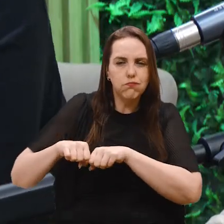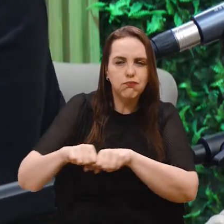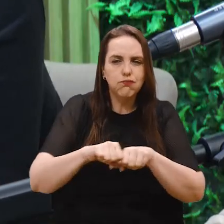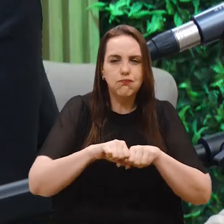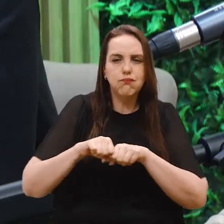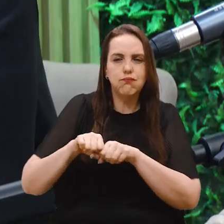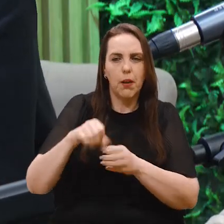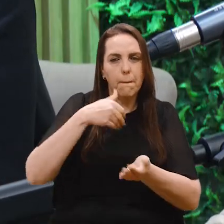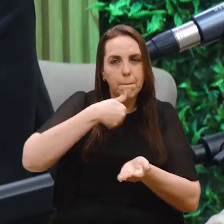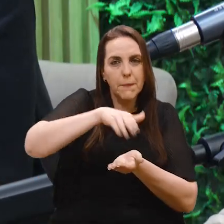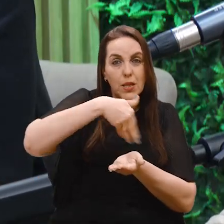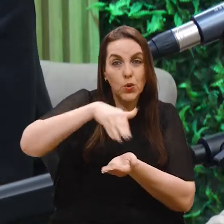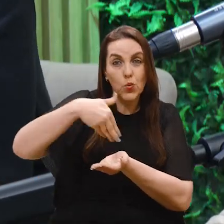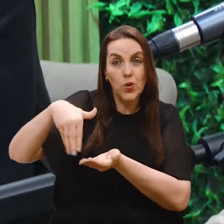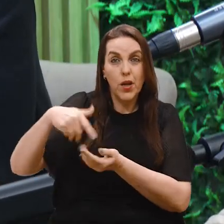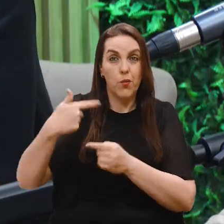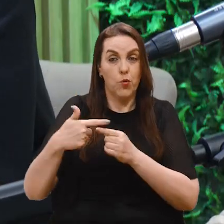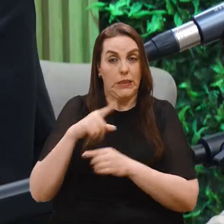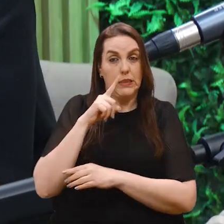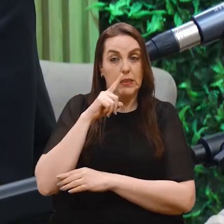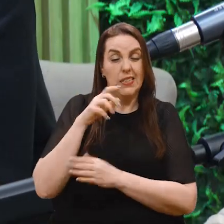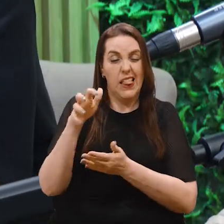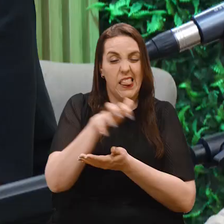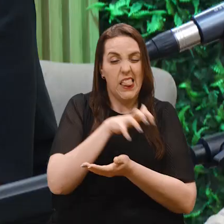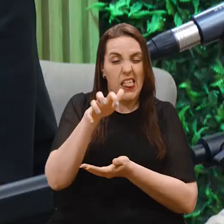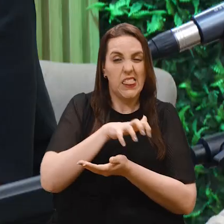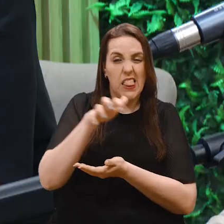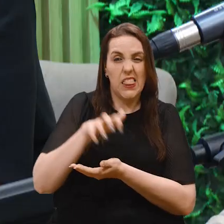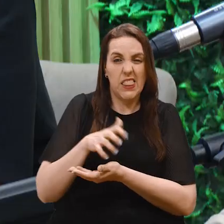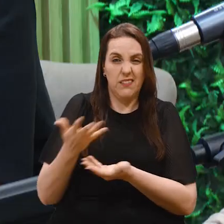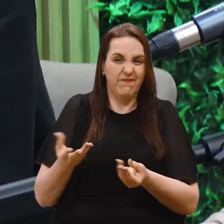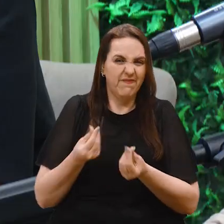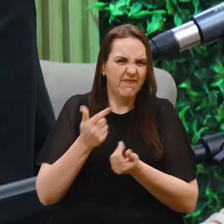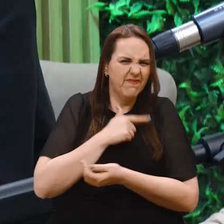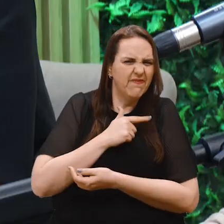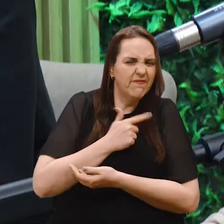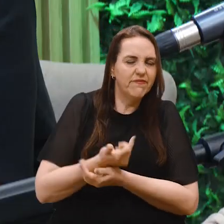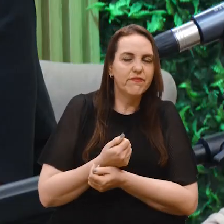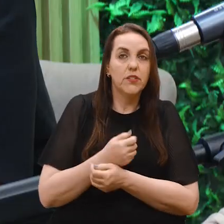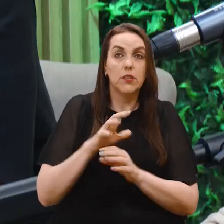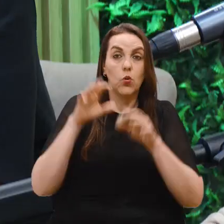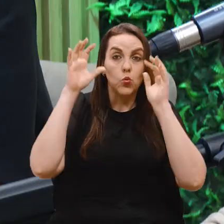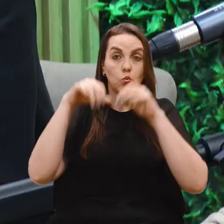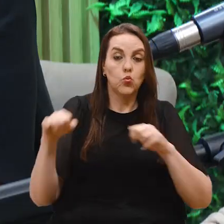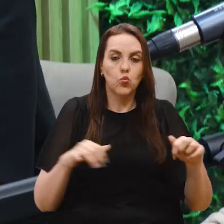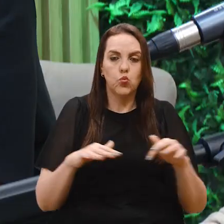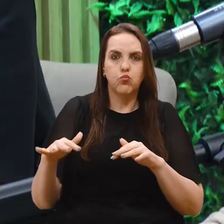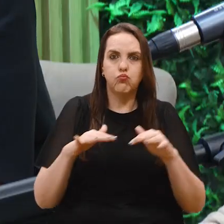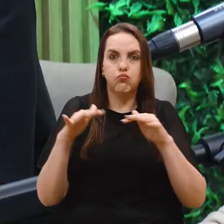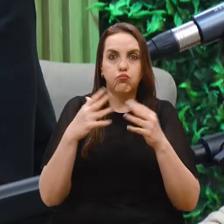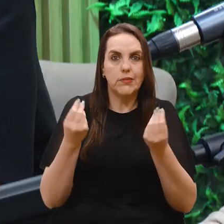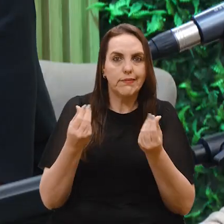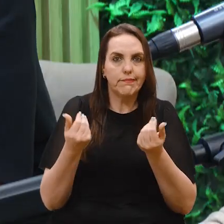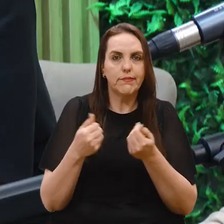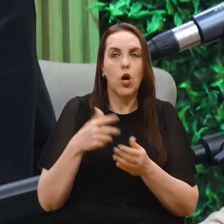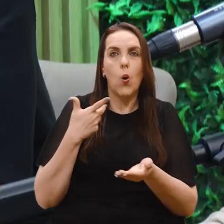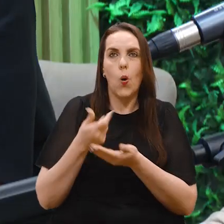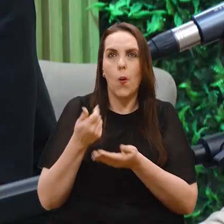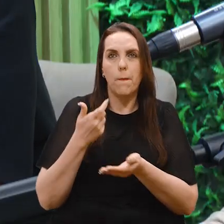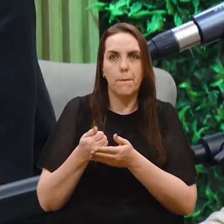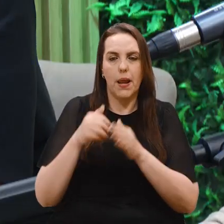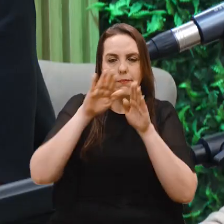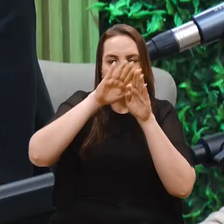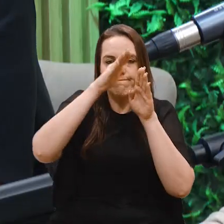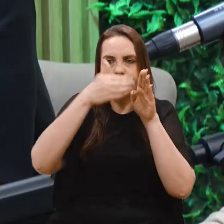pintar. Porque é muito riscado, é muito ocupado, né? E daí veio aquele temporal lá, daí eu tive que comprar o Brasilite, que eu não